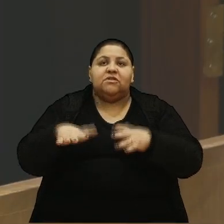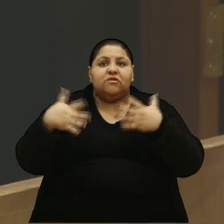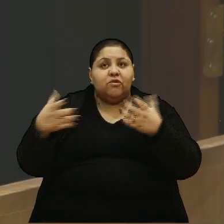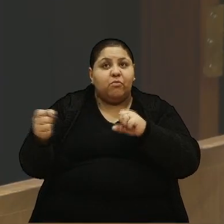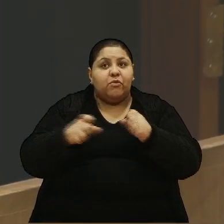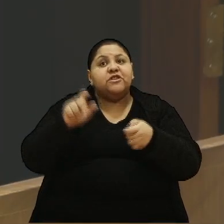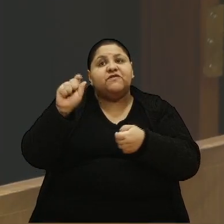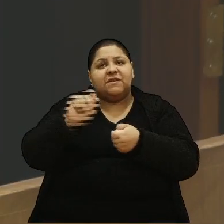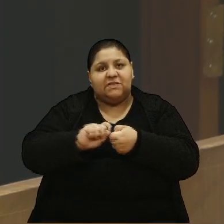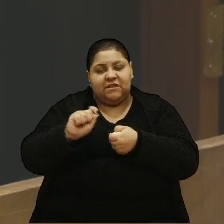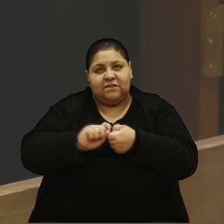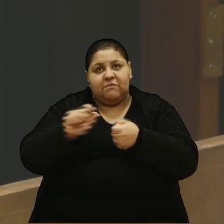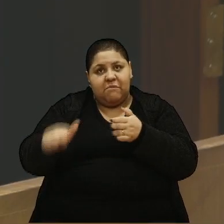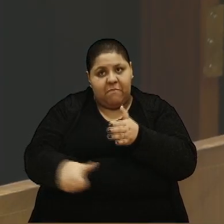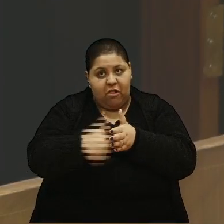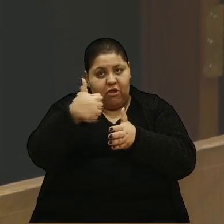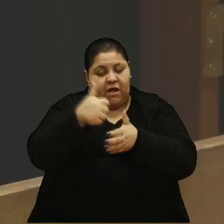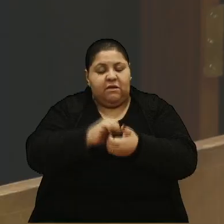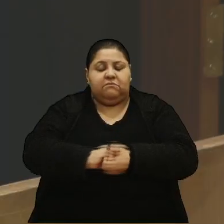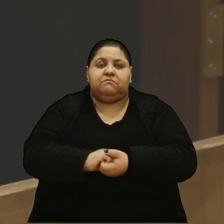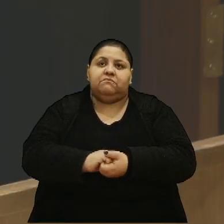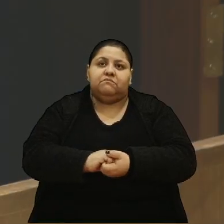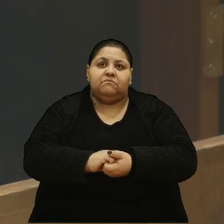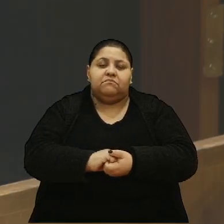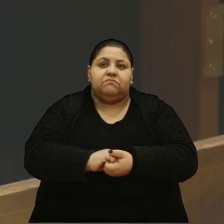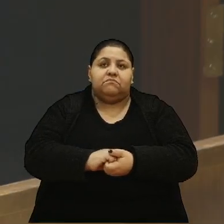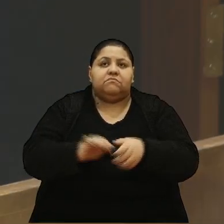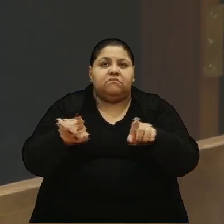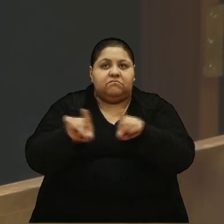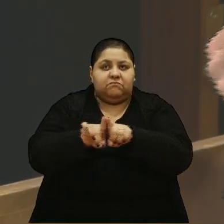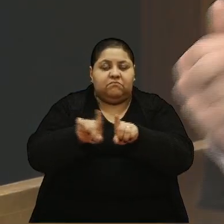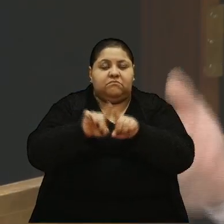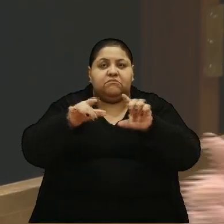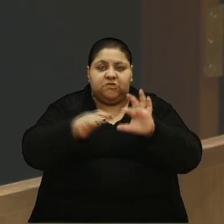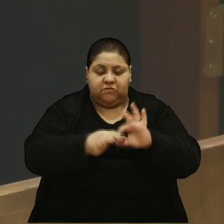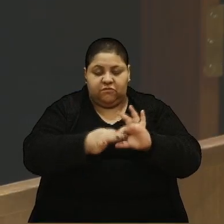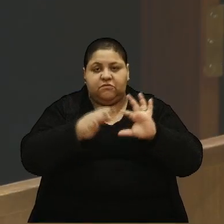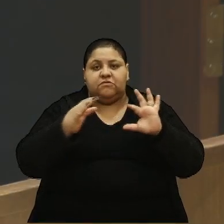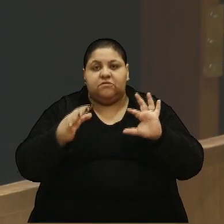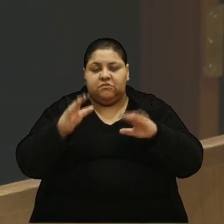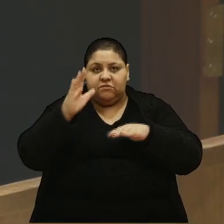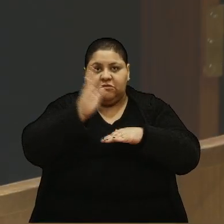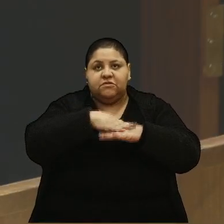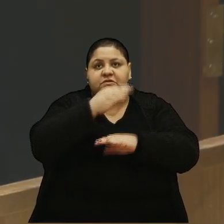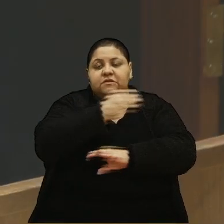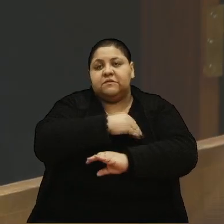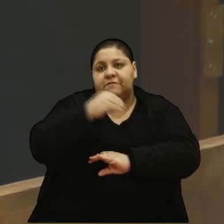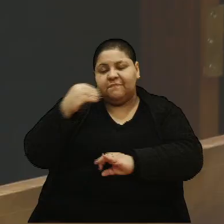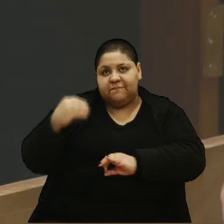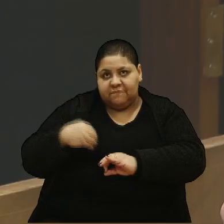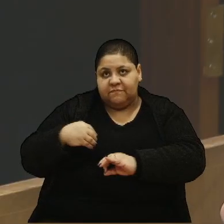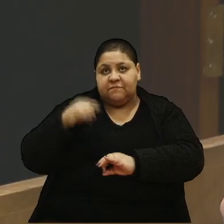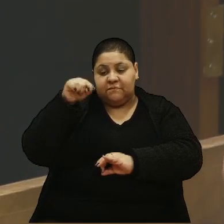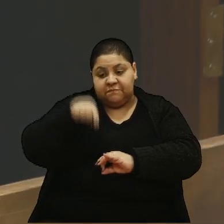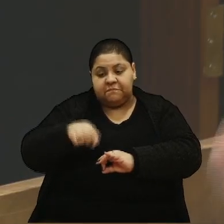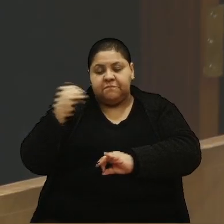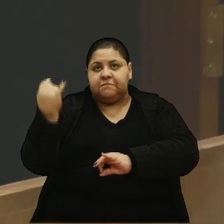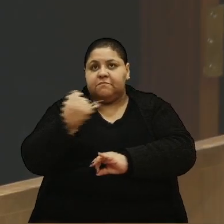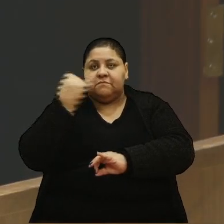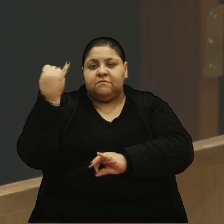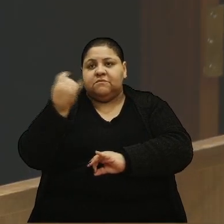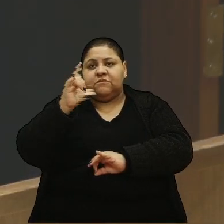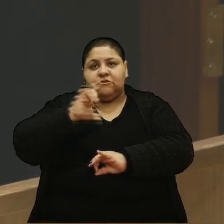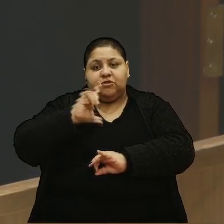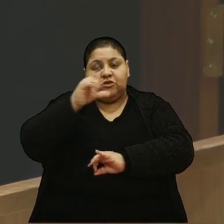pode fazer para melhorar? Além de dispor, obviamente, de mais médicos, que isso é importante, nós